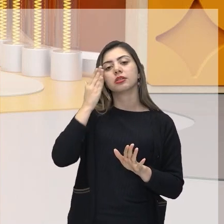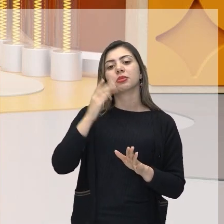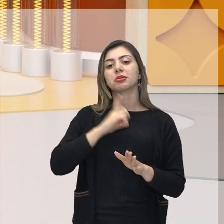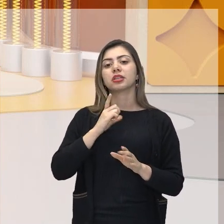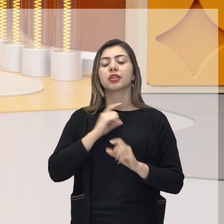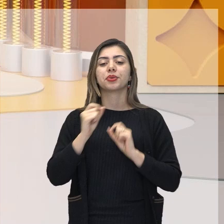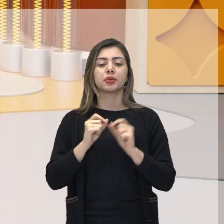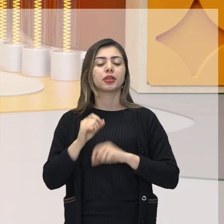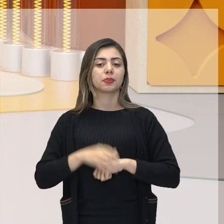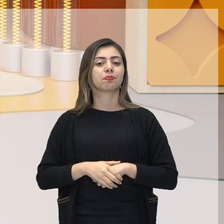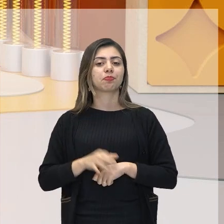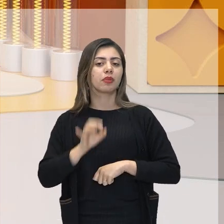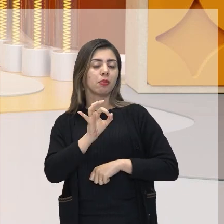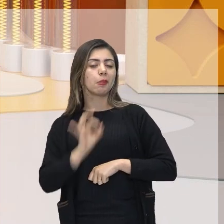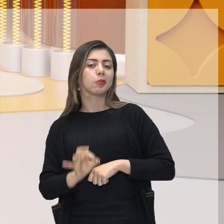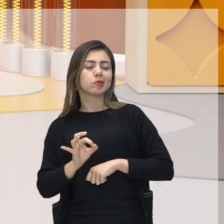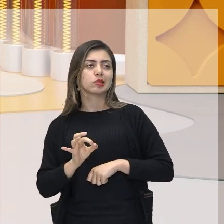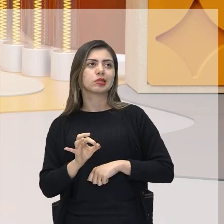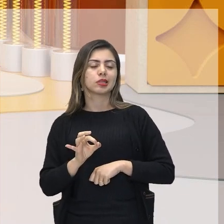taxa bastante